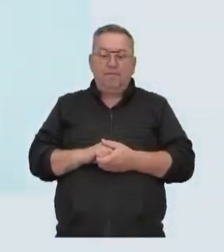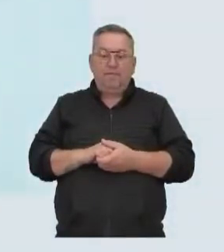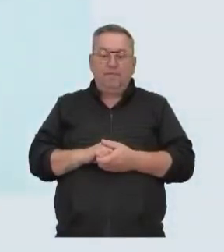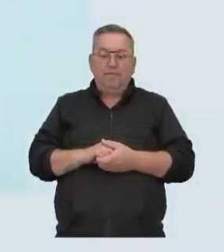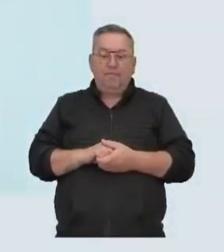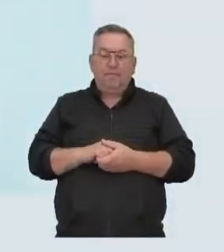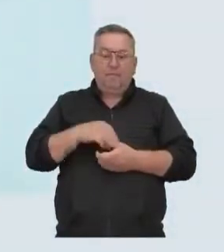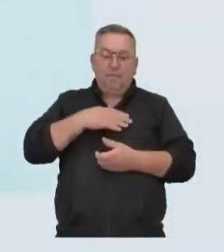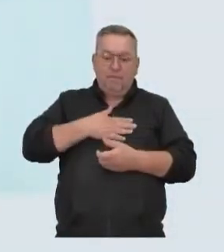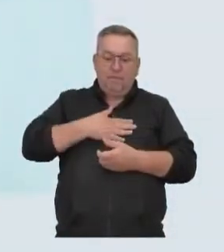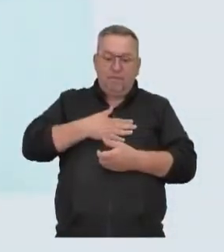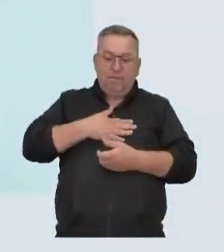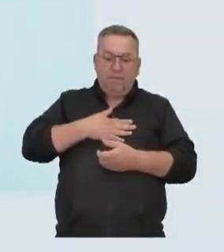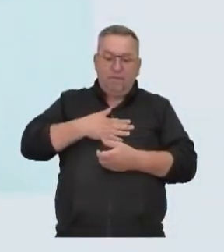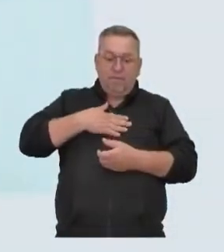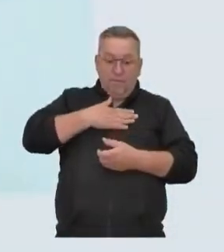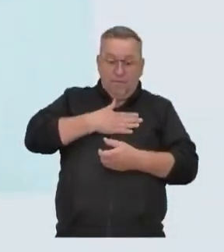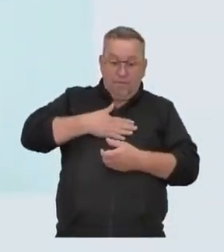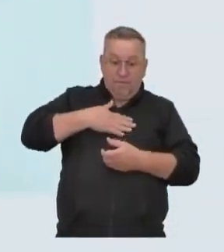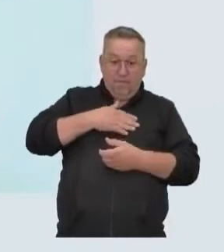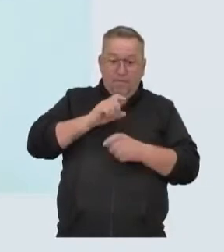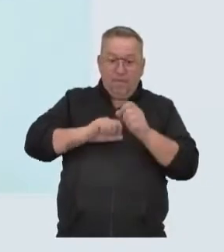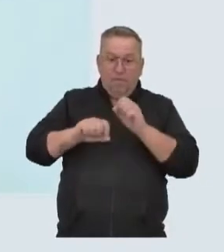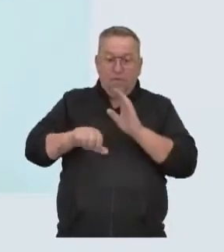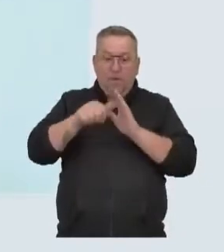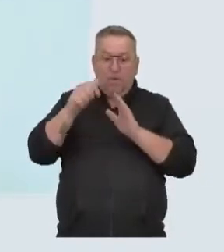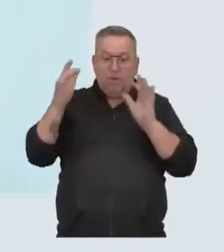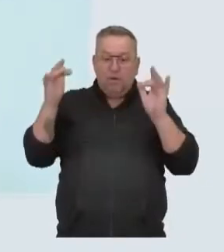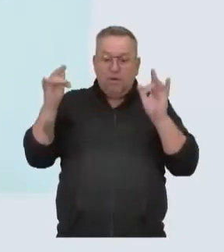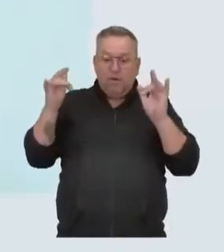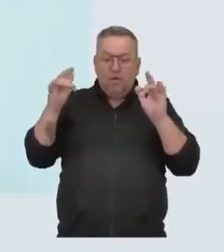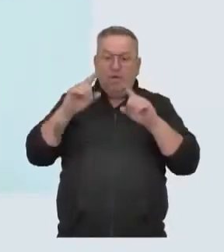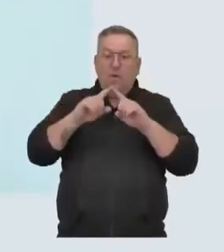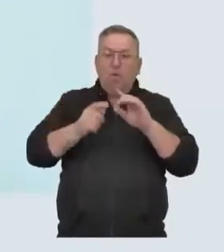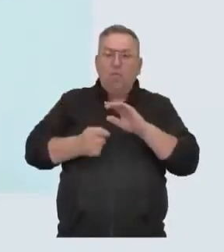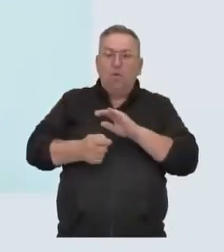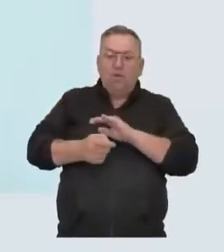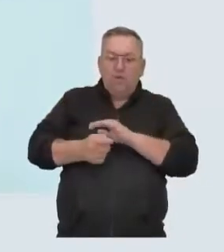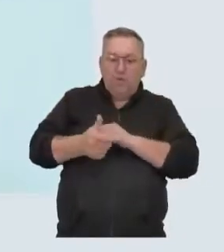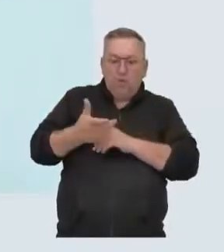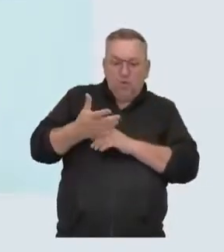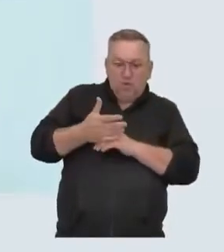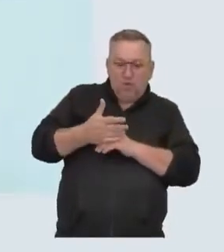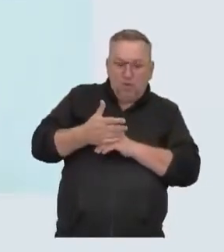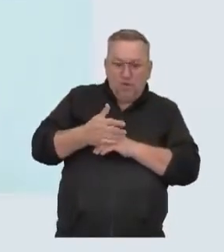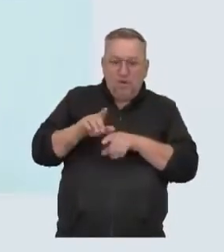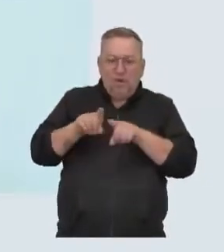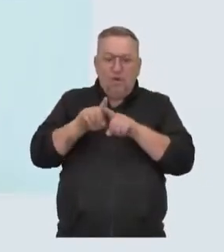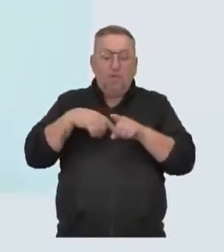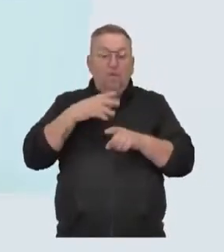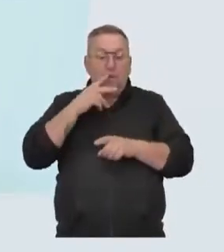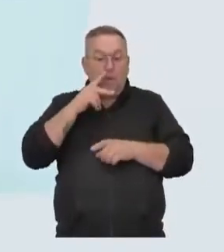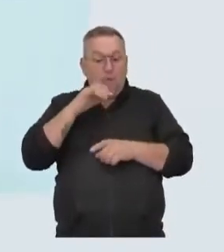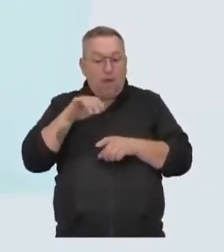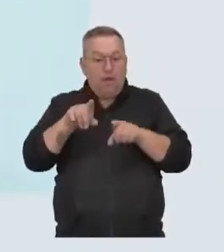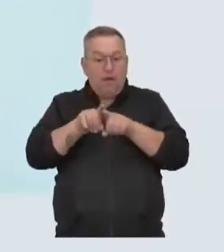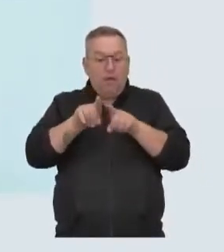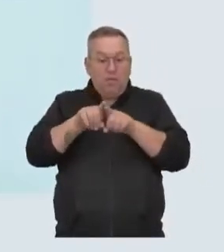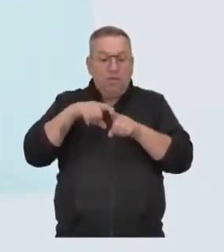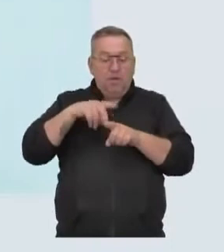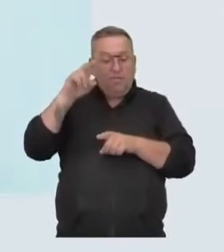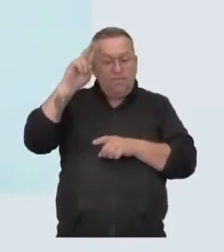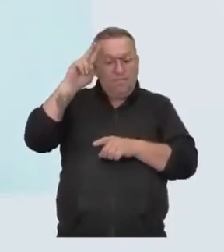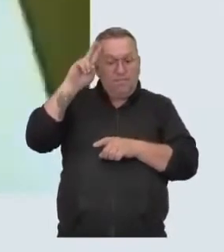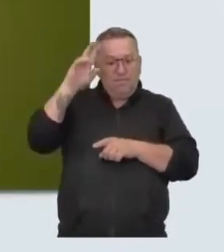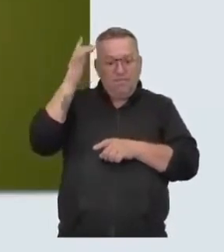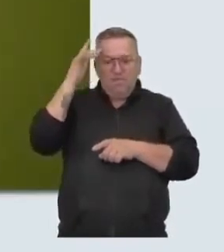Prazer. Você guarda aquilo que tem significado para você. Primeiro namorado, por exemplo. Jogando bolinha de gude com o meu pai. Sem a memória a gente não sabe nem